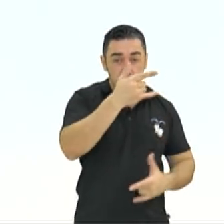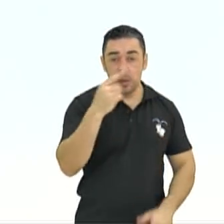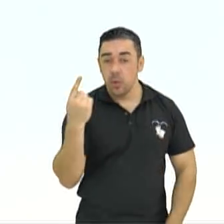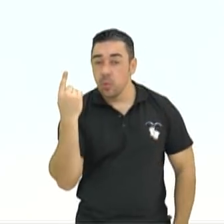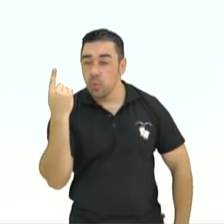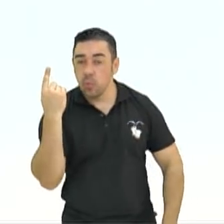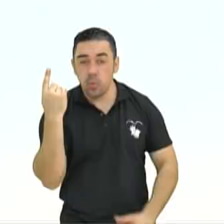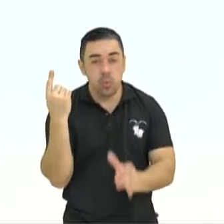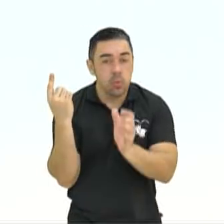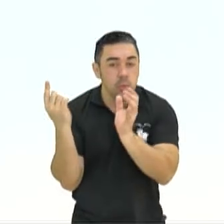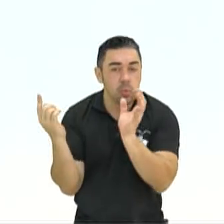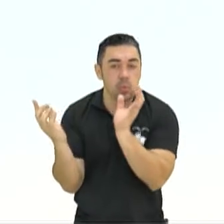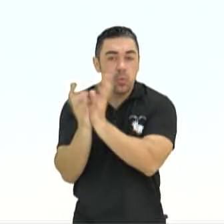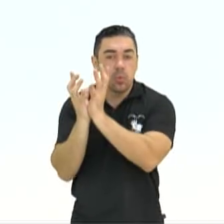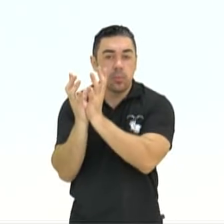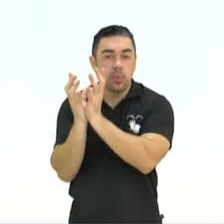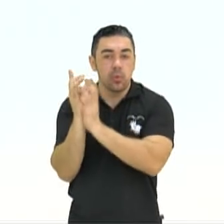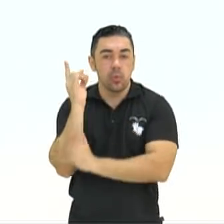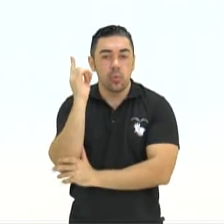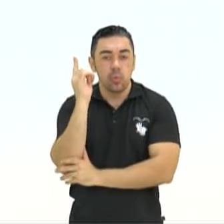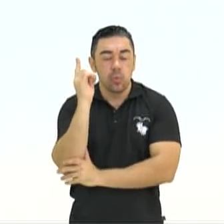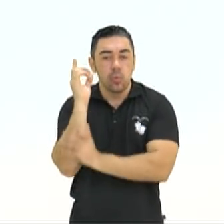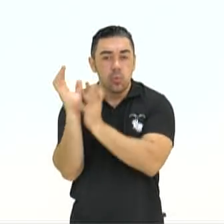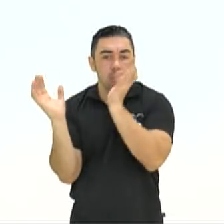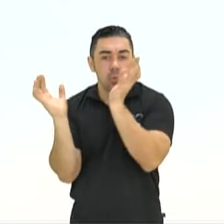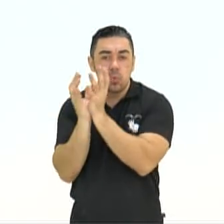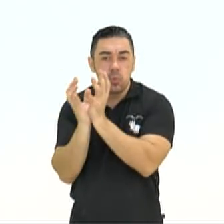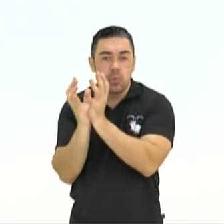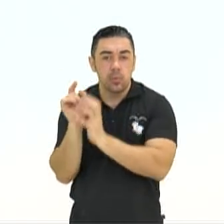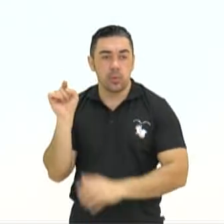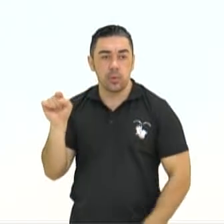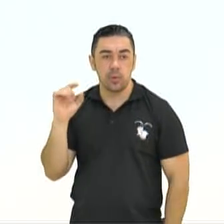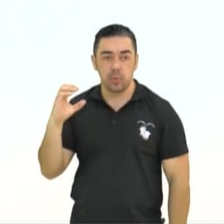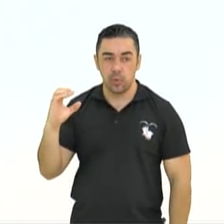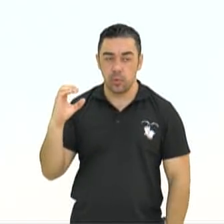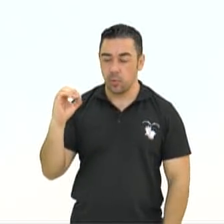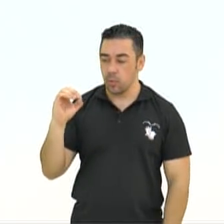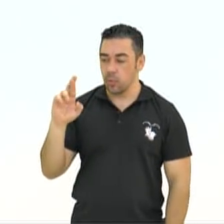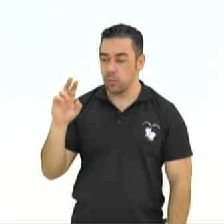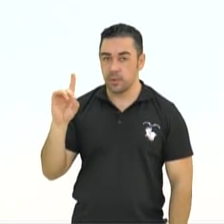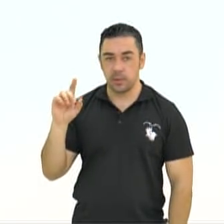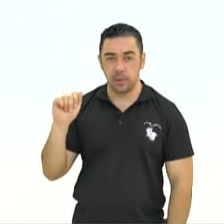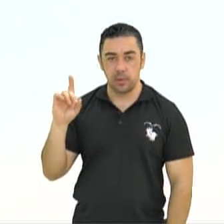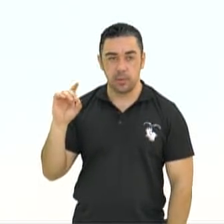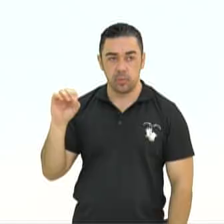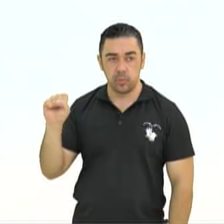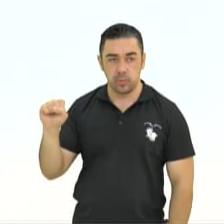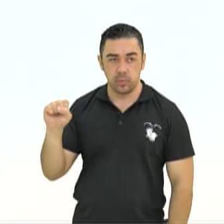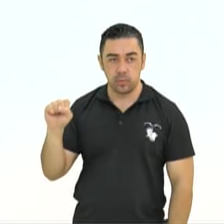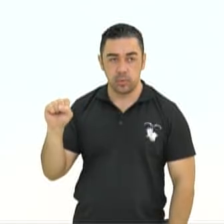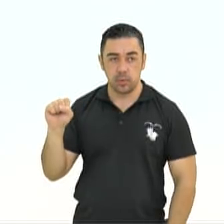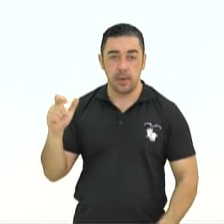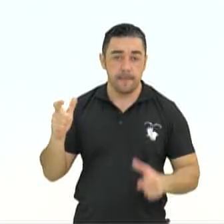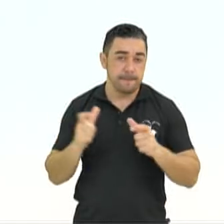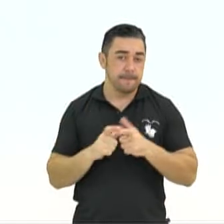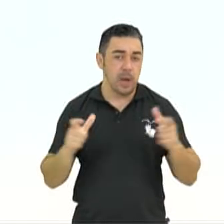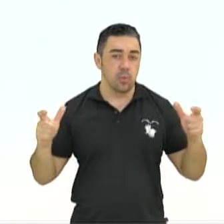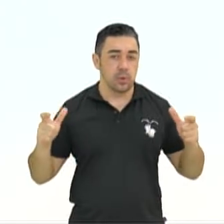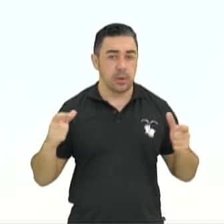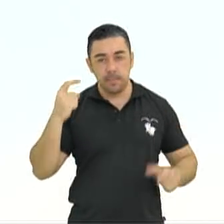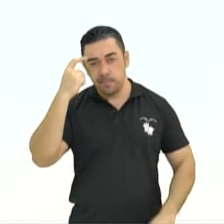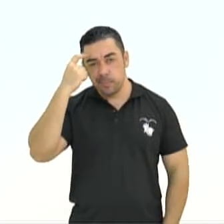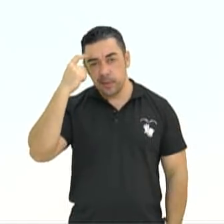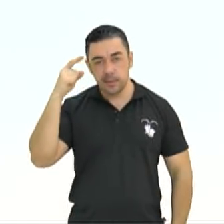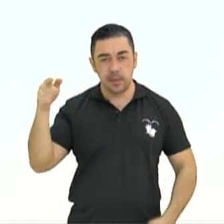só ali, ó. Só tem um, né, grupo ali dentro dos cordados. E olha só, a maioria das vezes, quando pensa em animal,